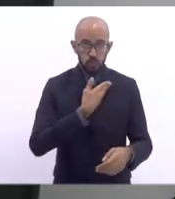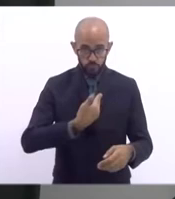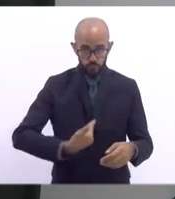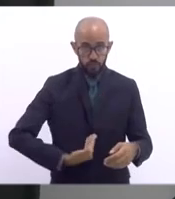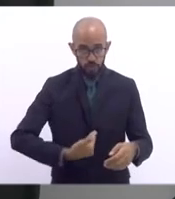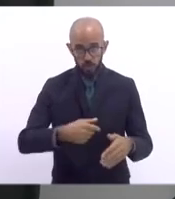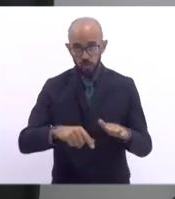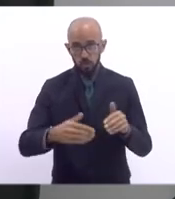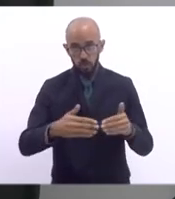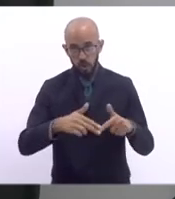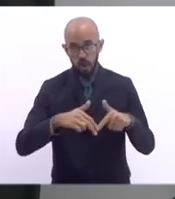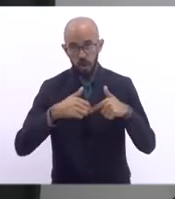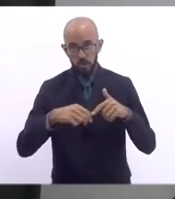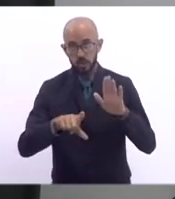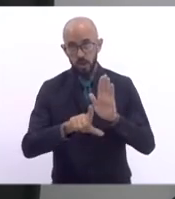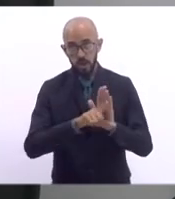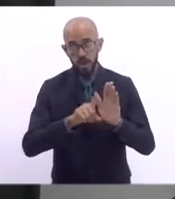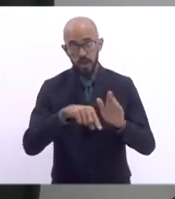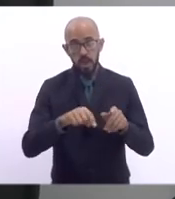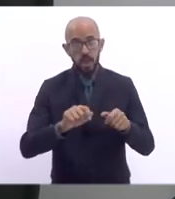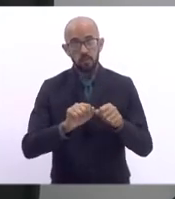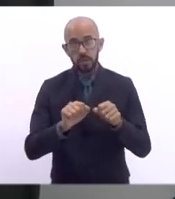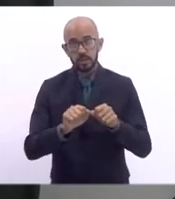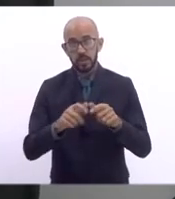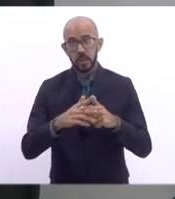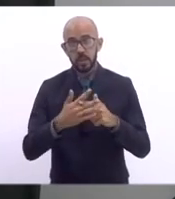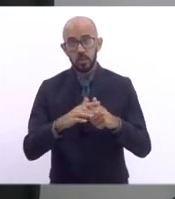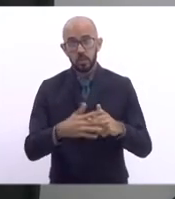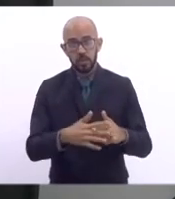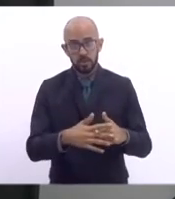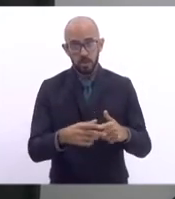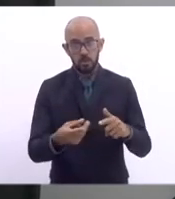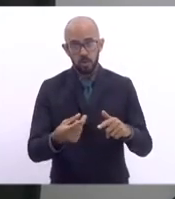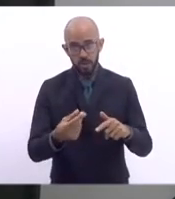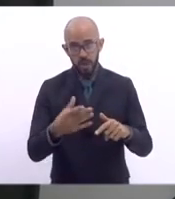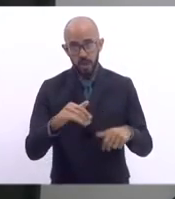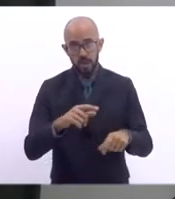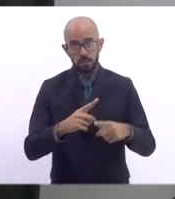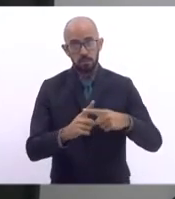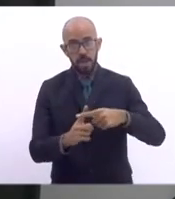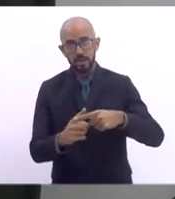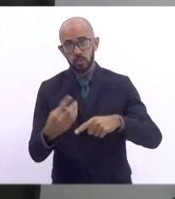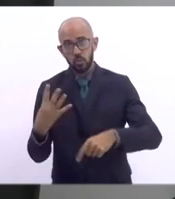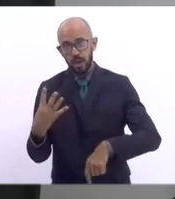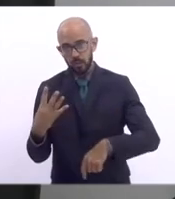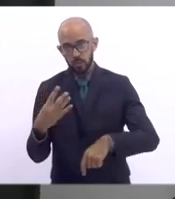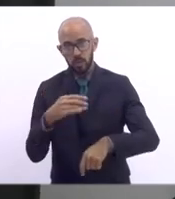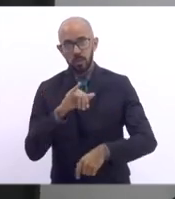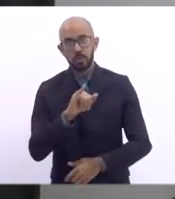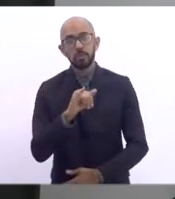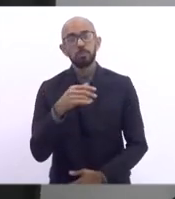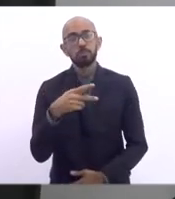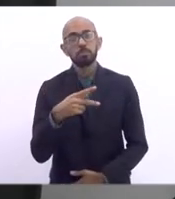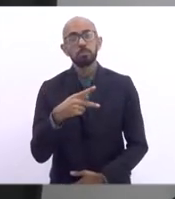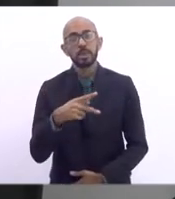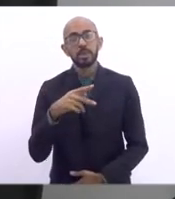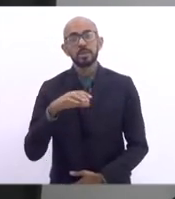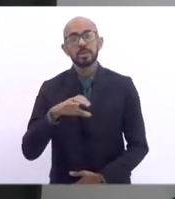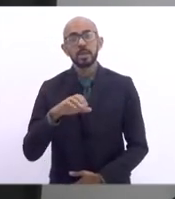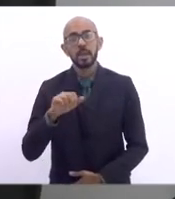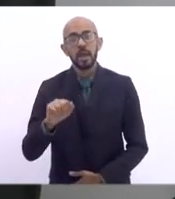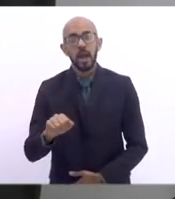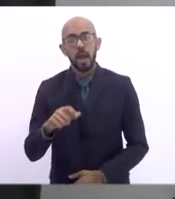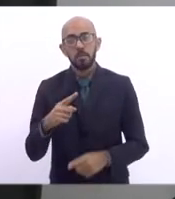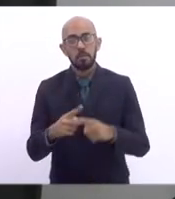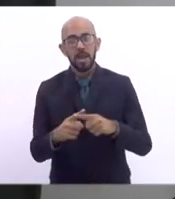e a correção monetária eu e mais quatro fica só em seu especial mais quatro quando não é